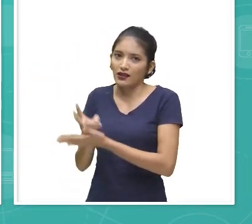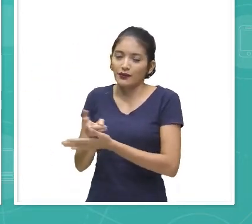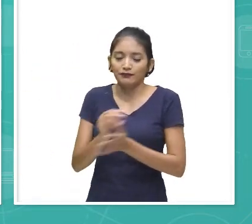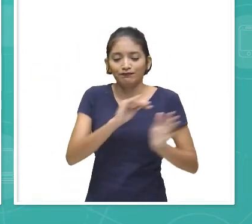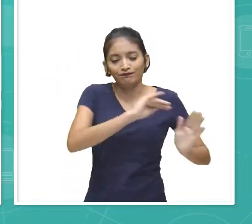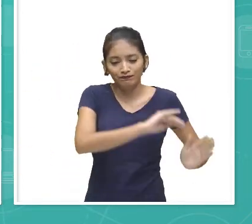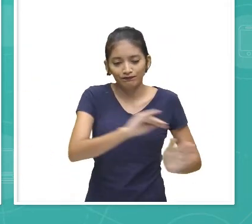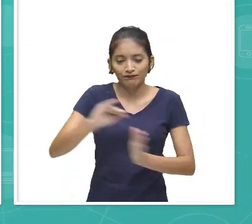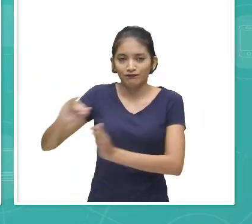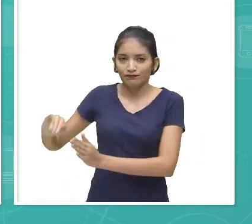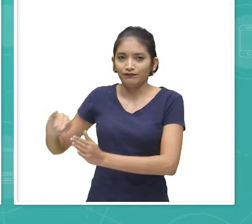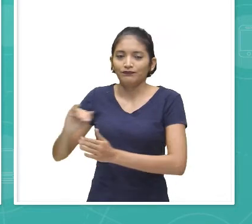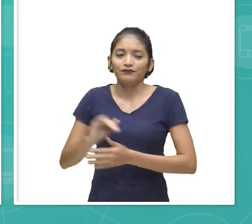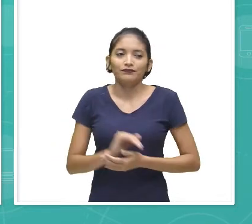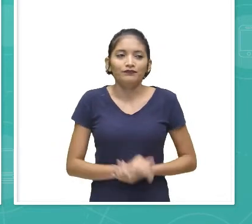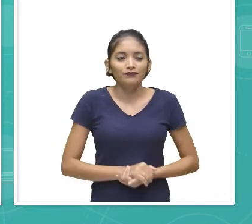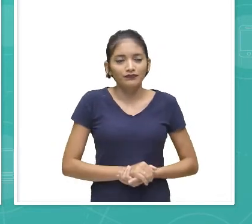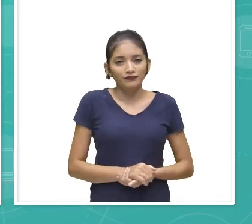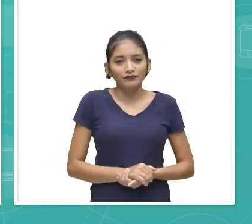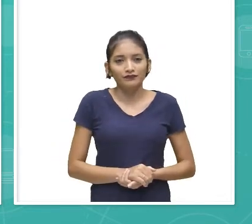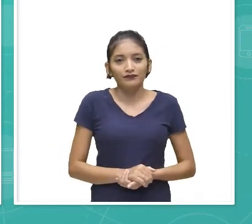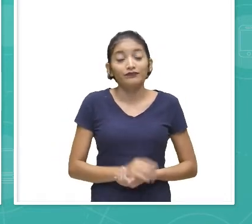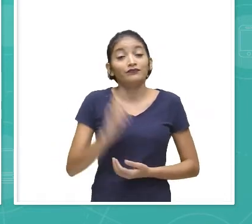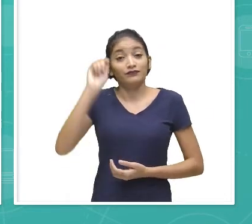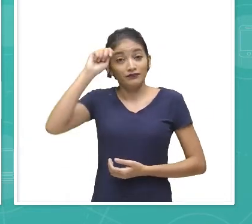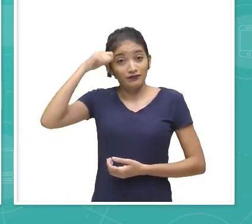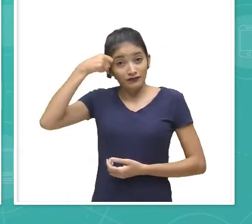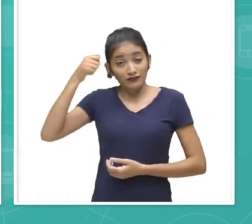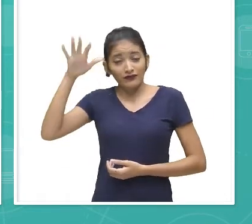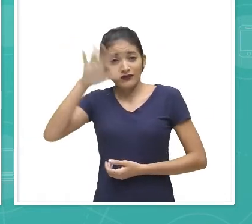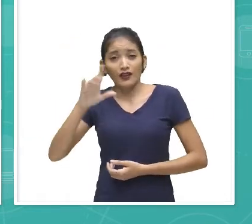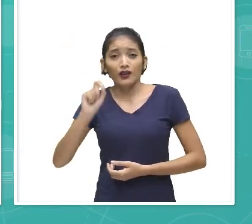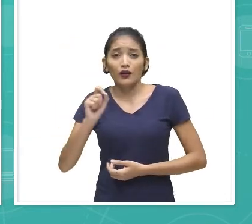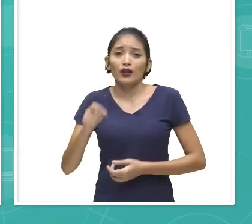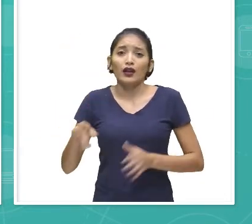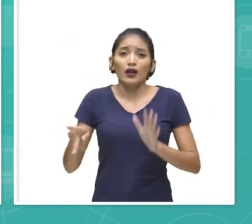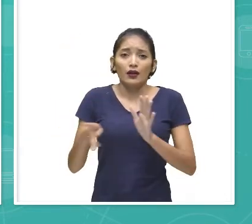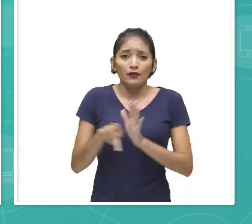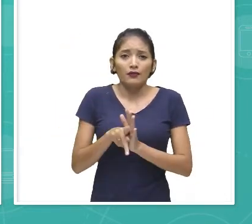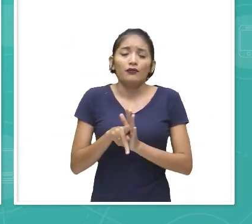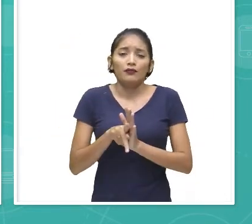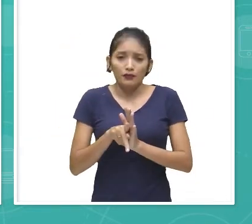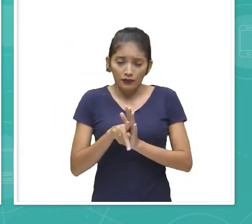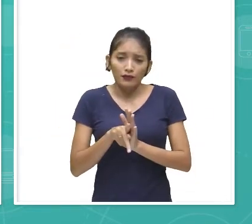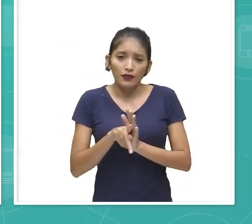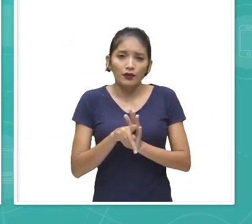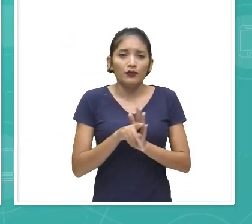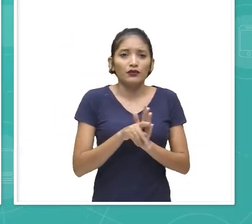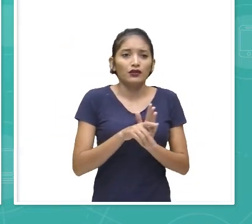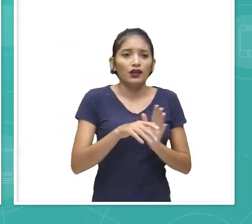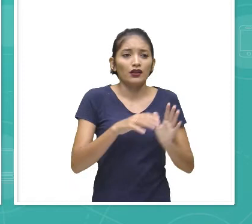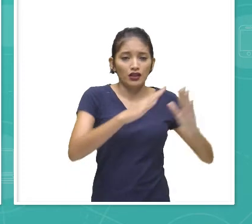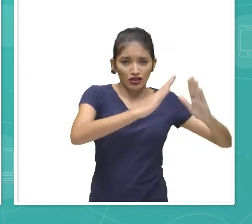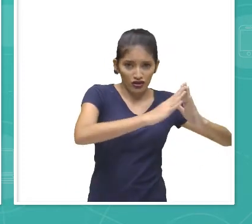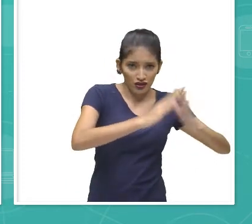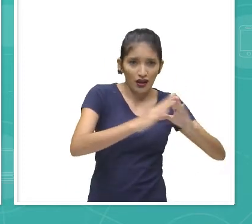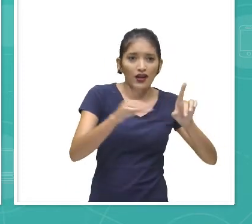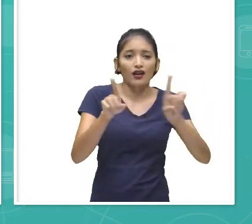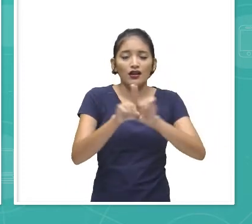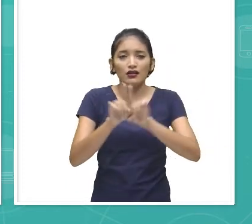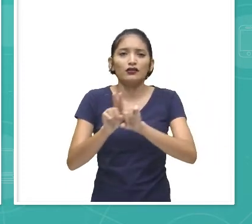leitura do nosso texto. Na África existiu a escravidão doméstica ou por linhagem, né? As pessoas